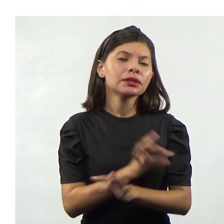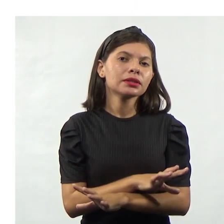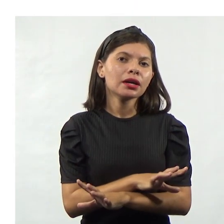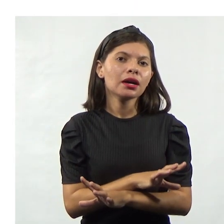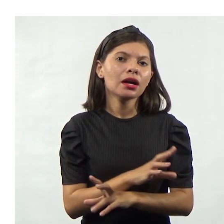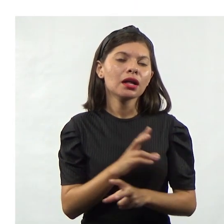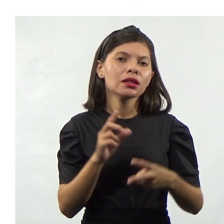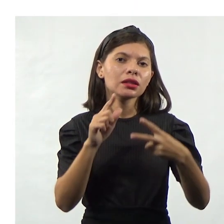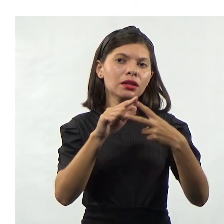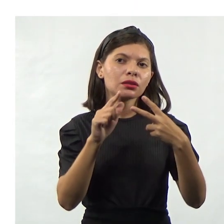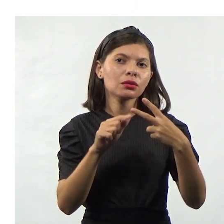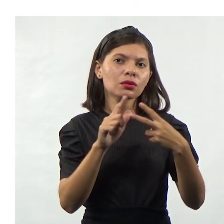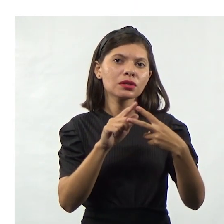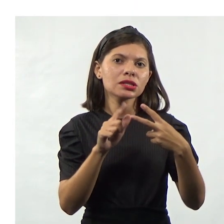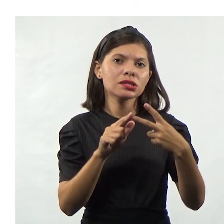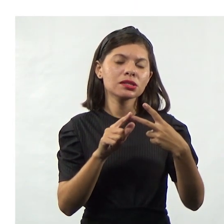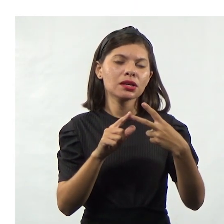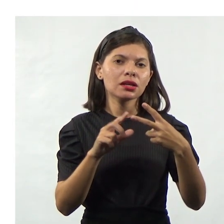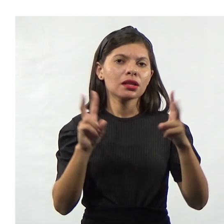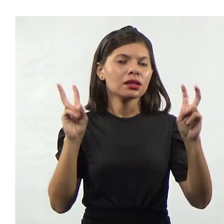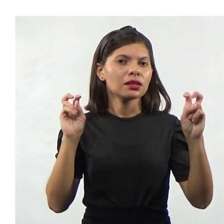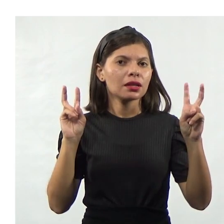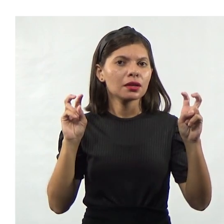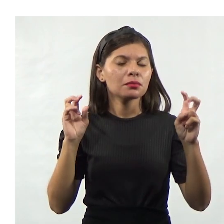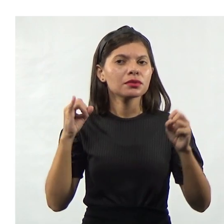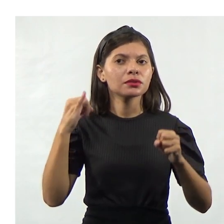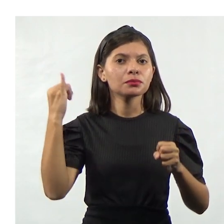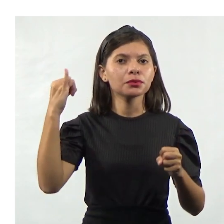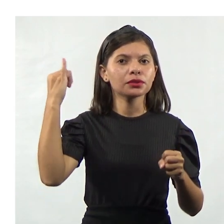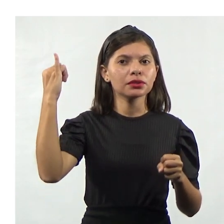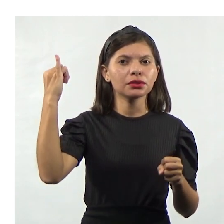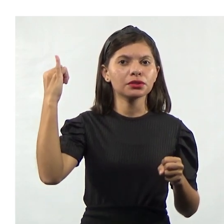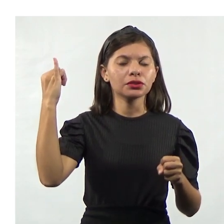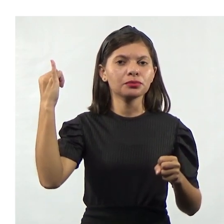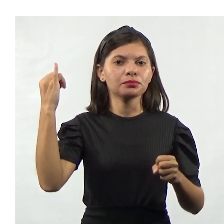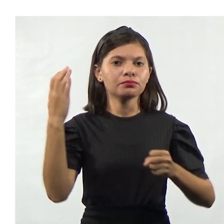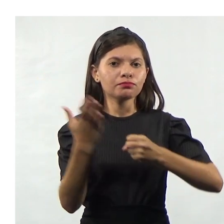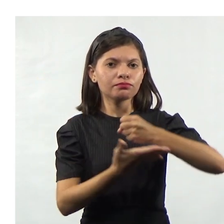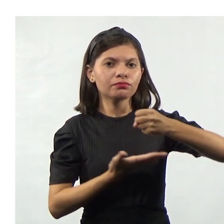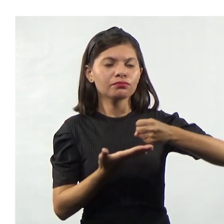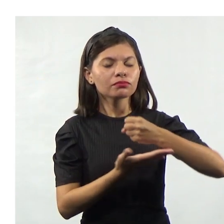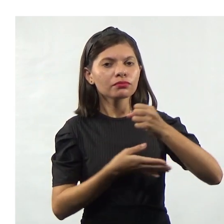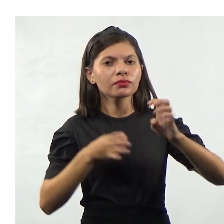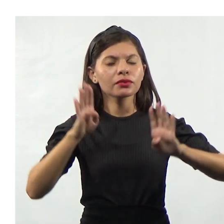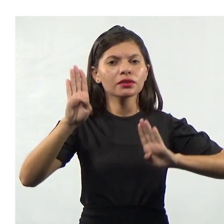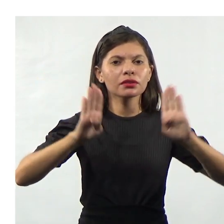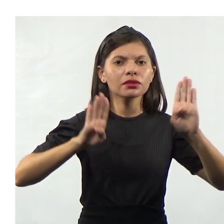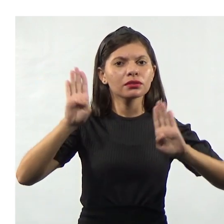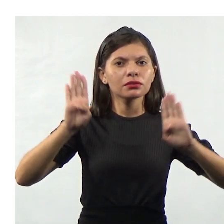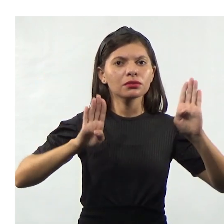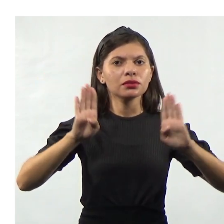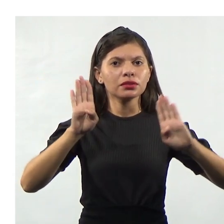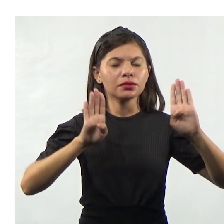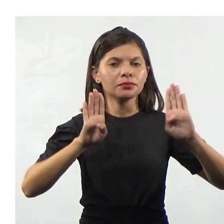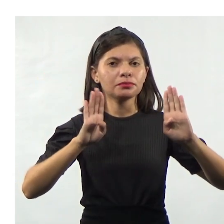encerrar, trouxe aqui 2 destaques, que são, como princípios da licitação,